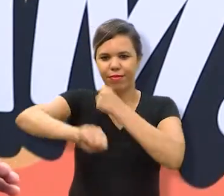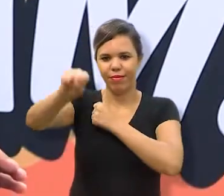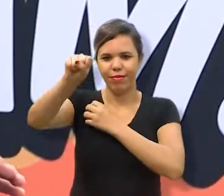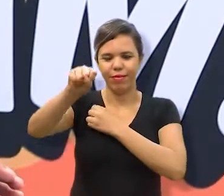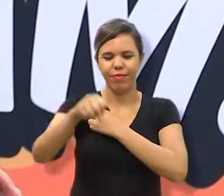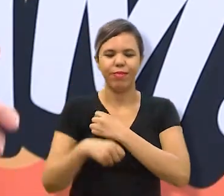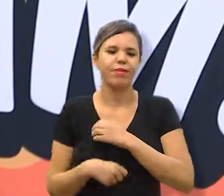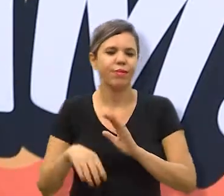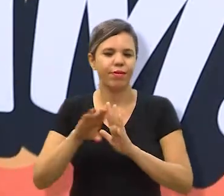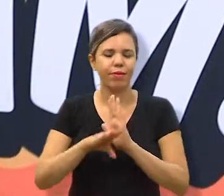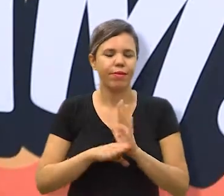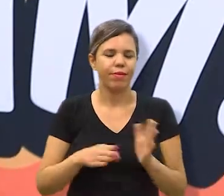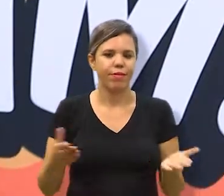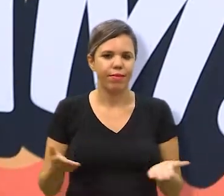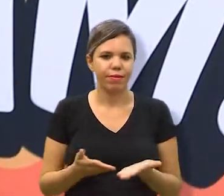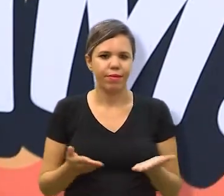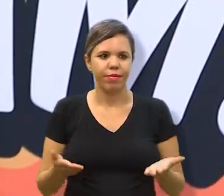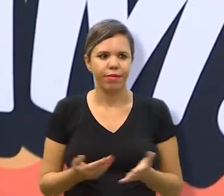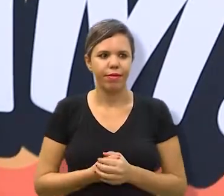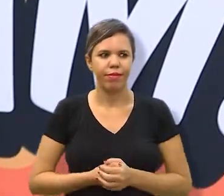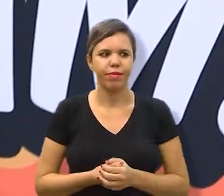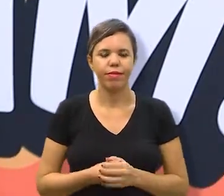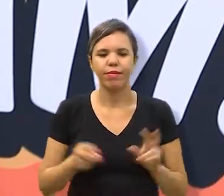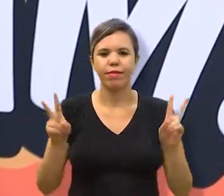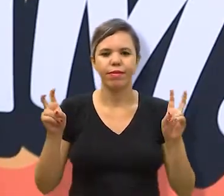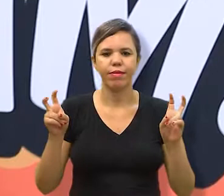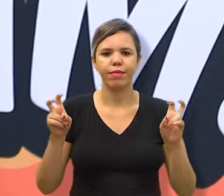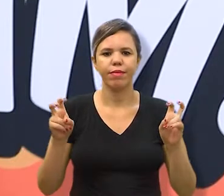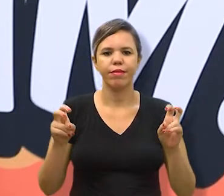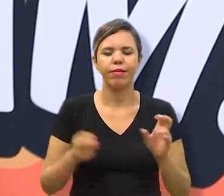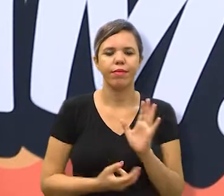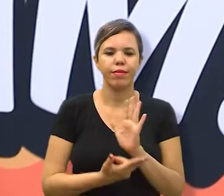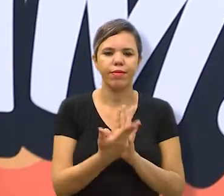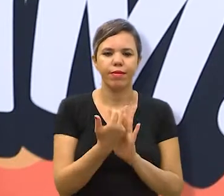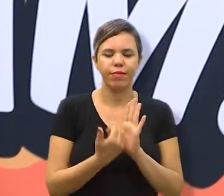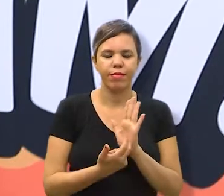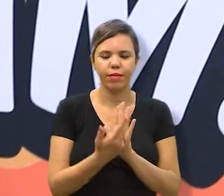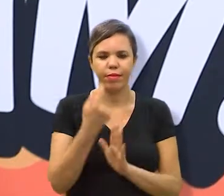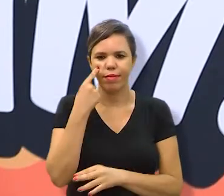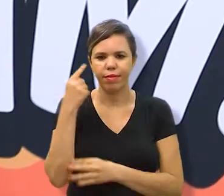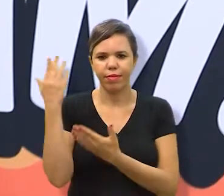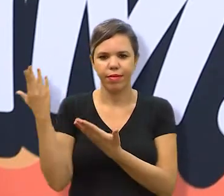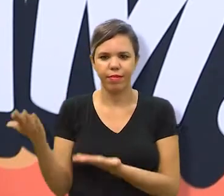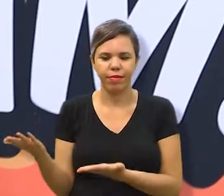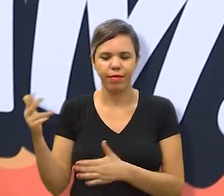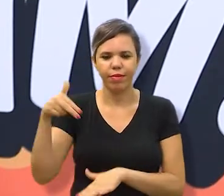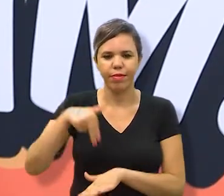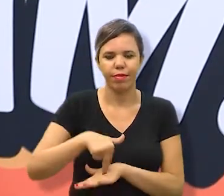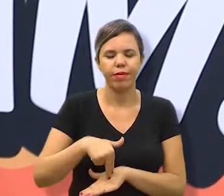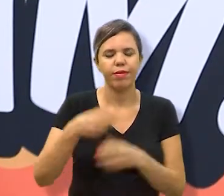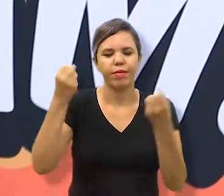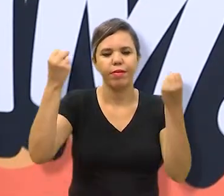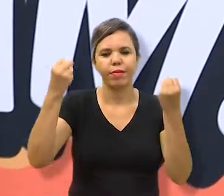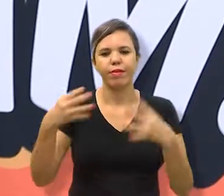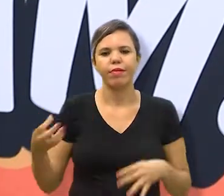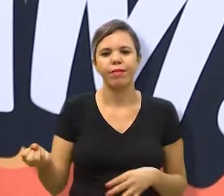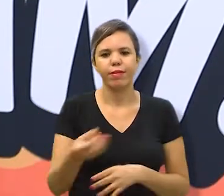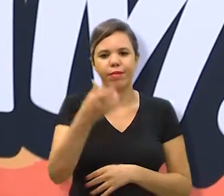Universo Épico no ar, e no programa de hoje nós vamos falar sobre um quadrinho. E olha só, ele vem aqui para